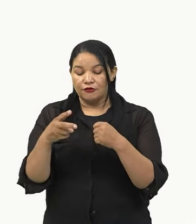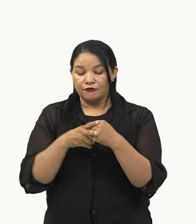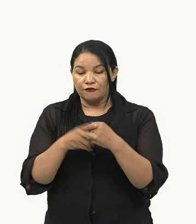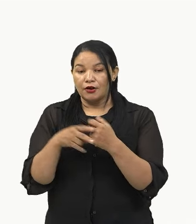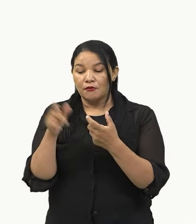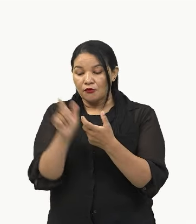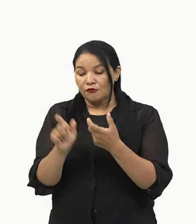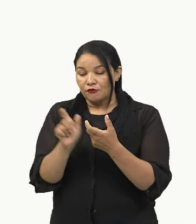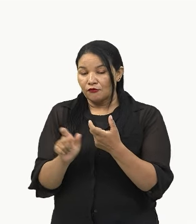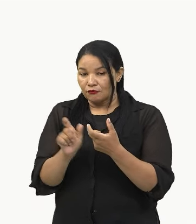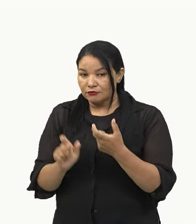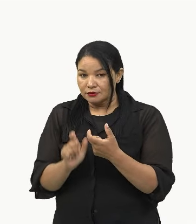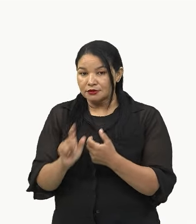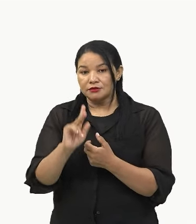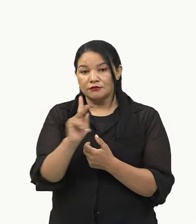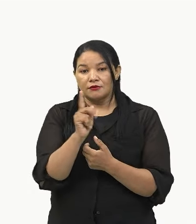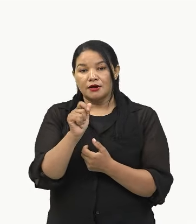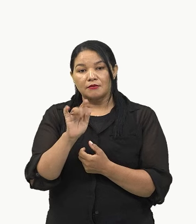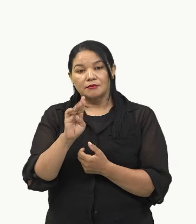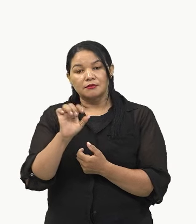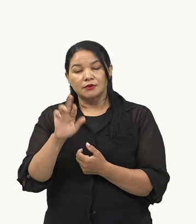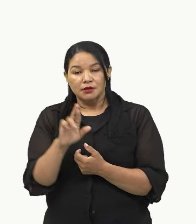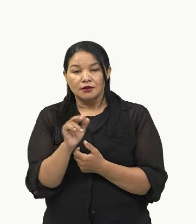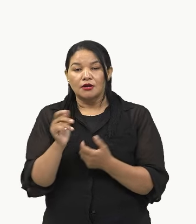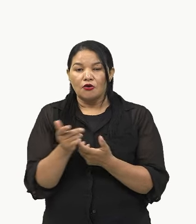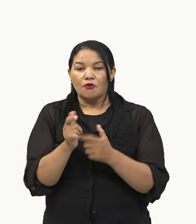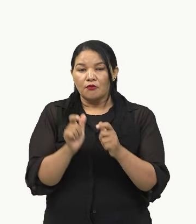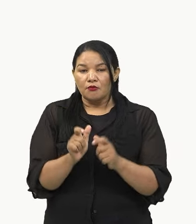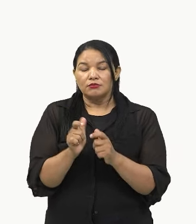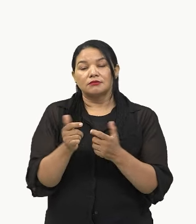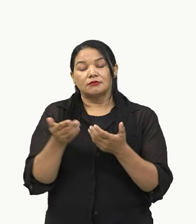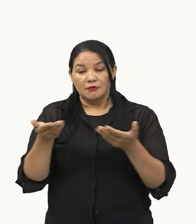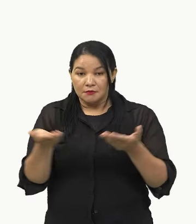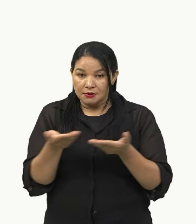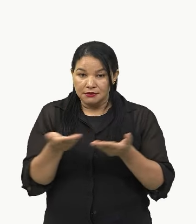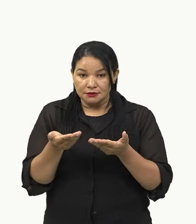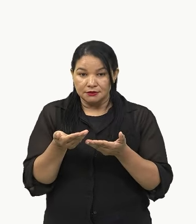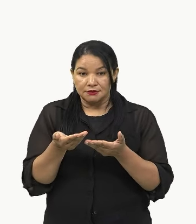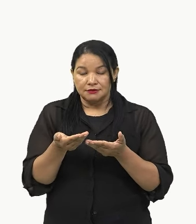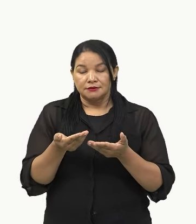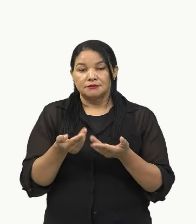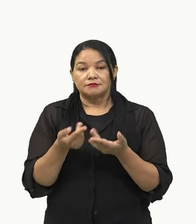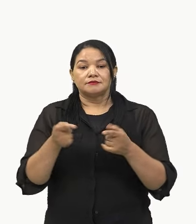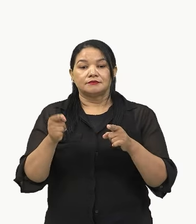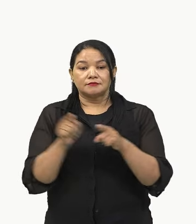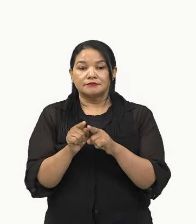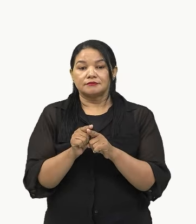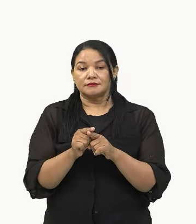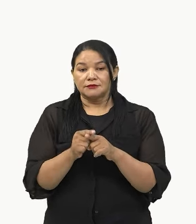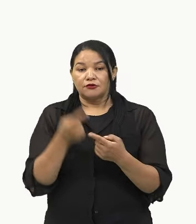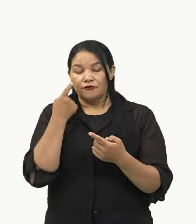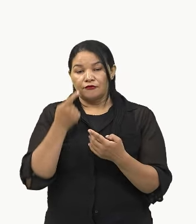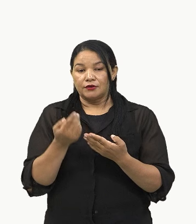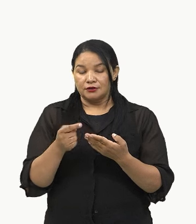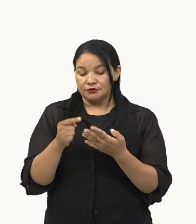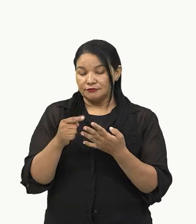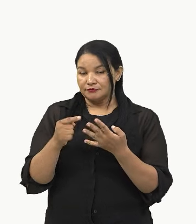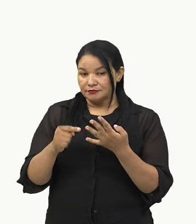haber. Onde que a gente faz? No presente. Então, yo he,